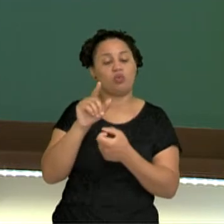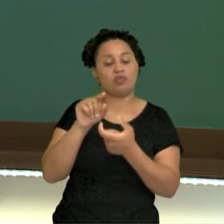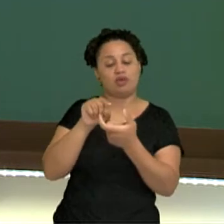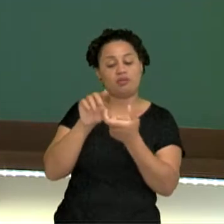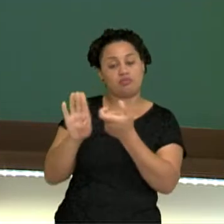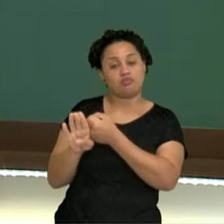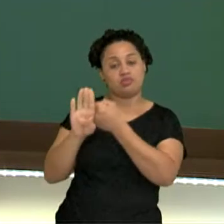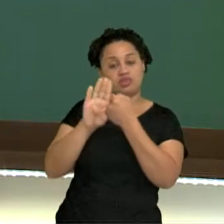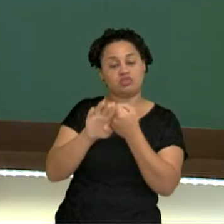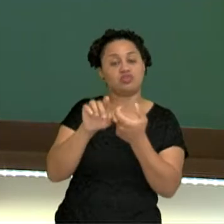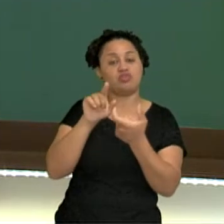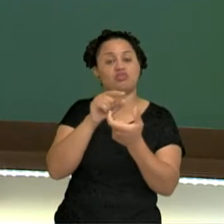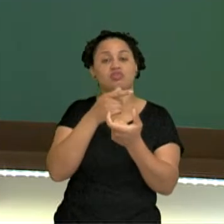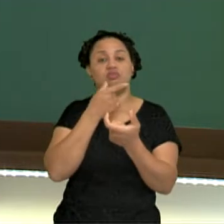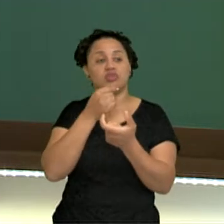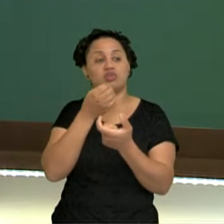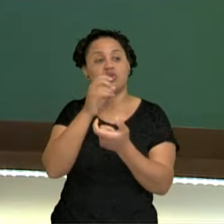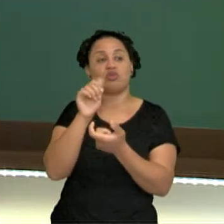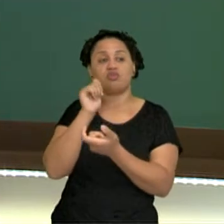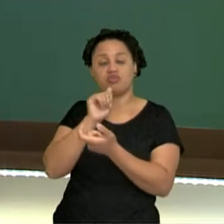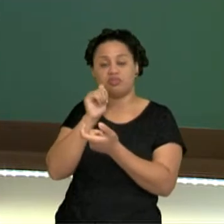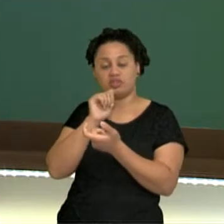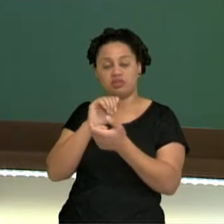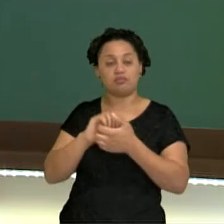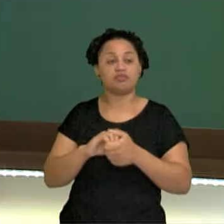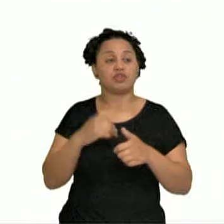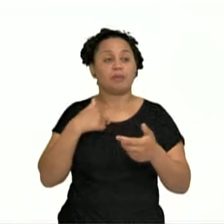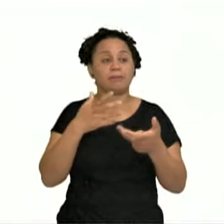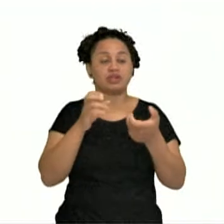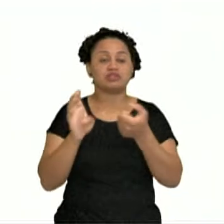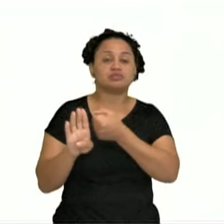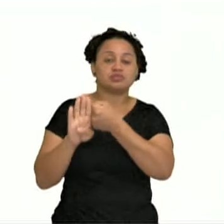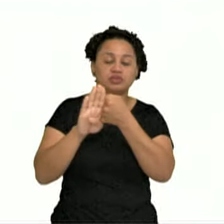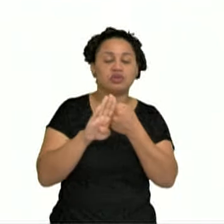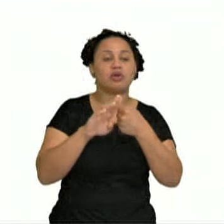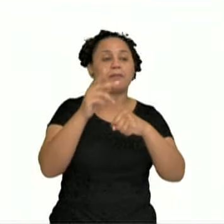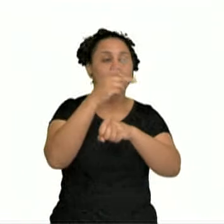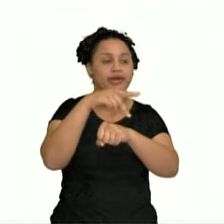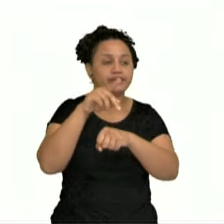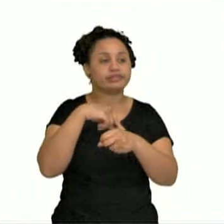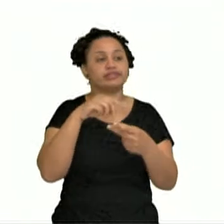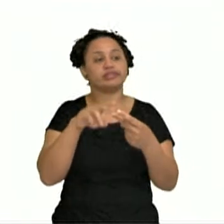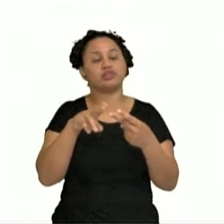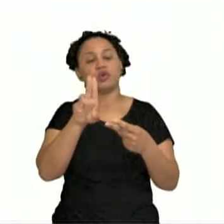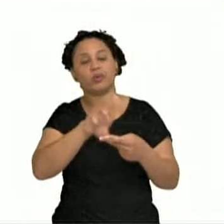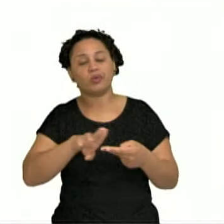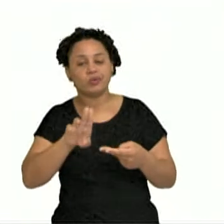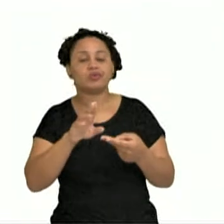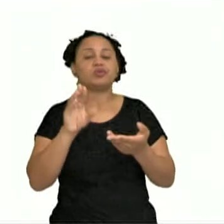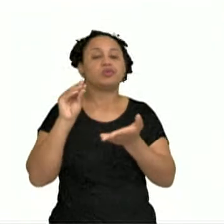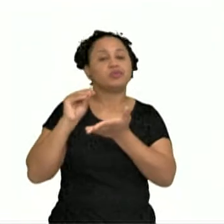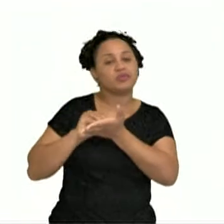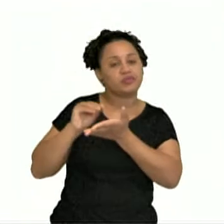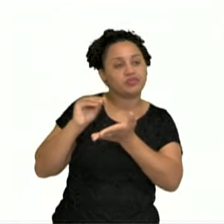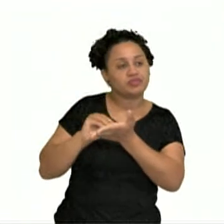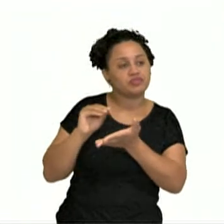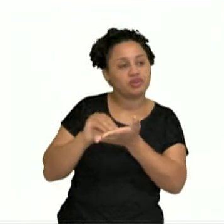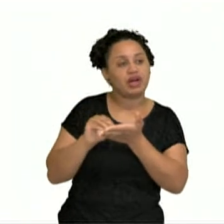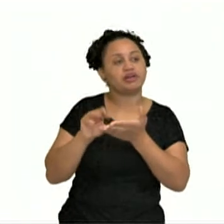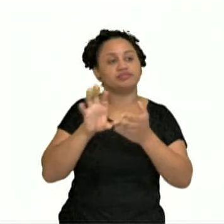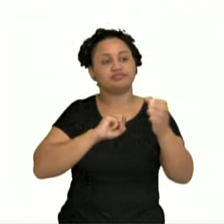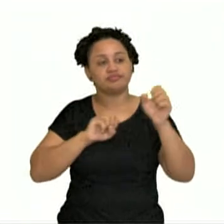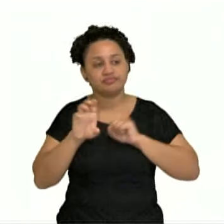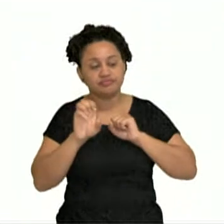ou feminino. Olha aqui nesse caso, então, os substantivos: país, uso, falta, crise, infecção,